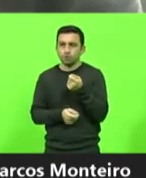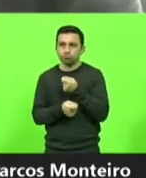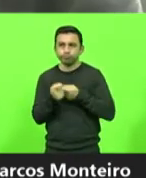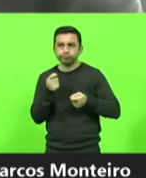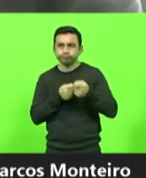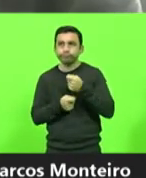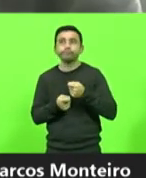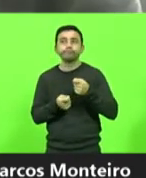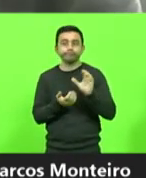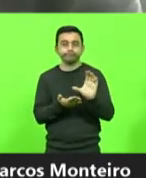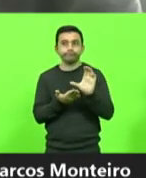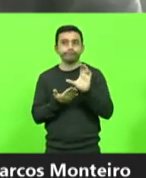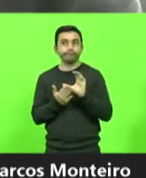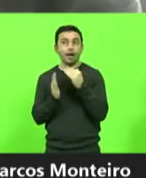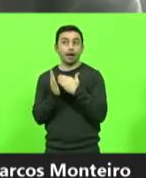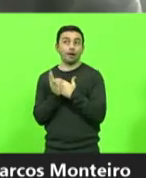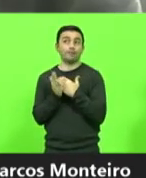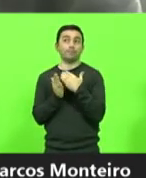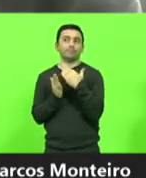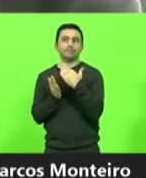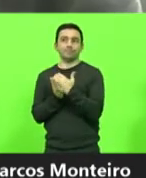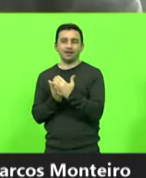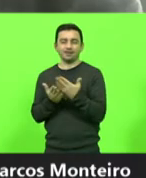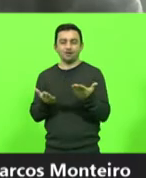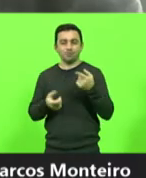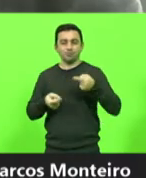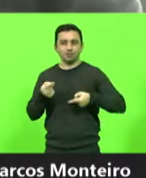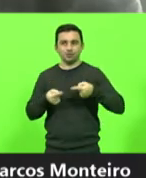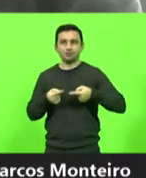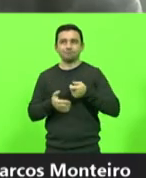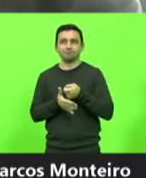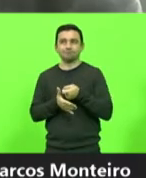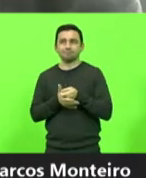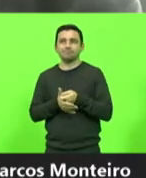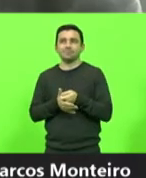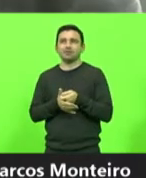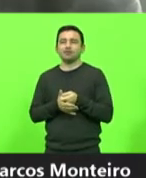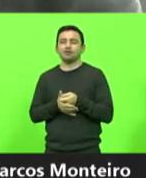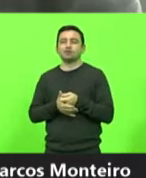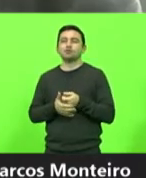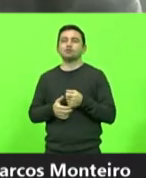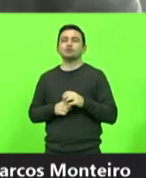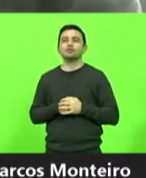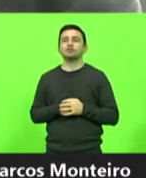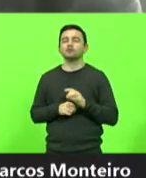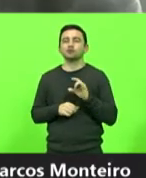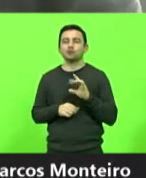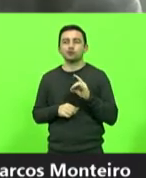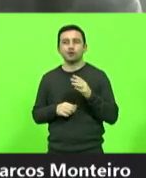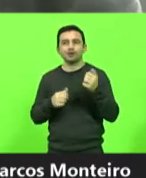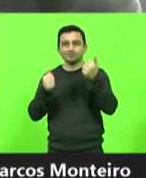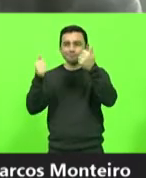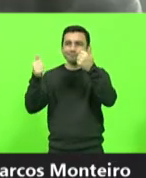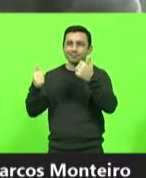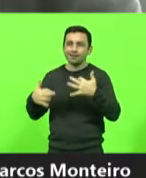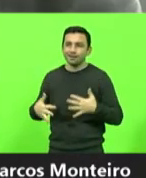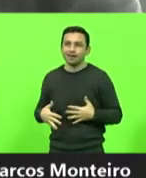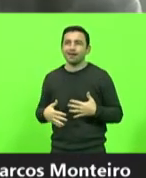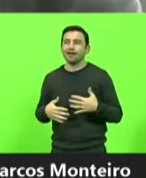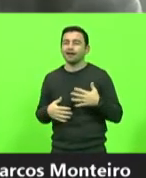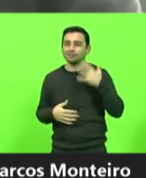robusto conforme esta política exige. Eu quero só traduzir aqui as palavras, né,